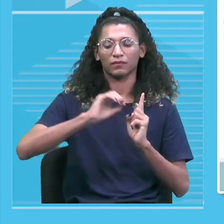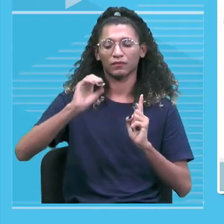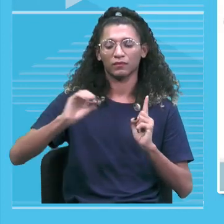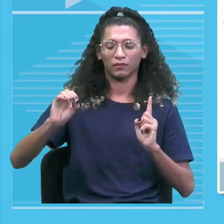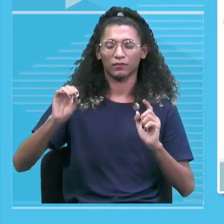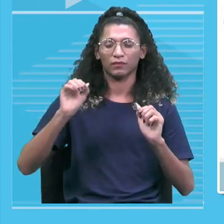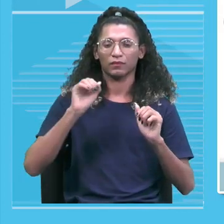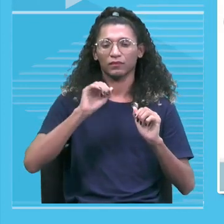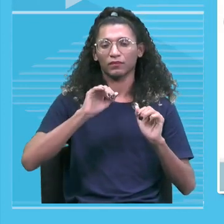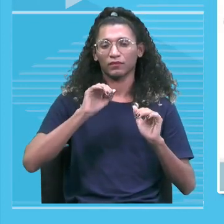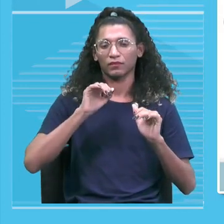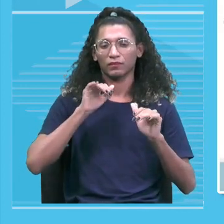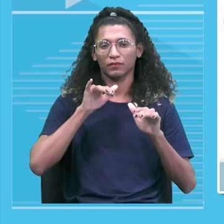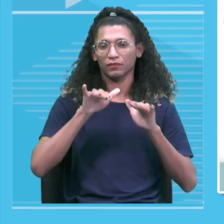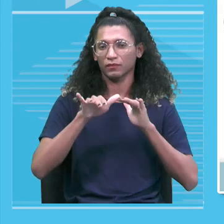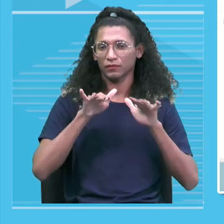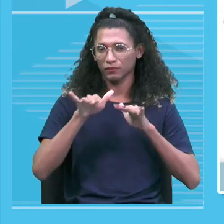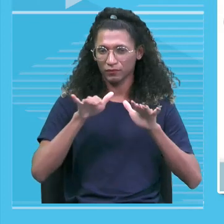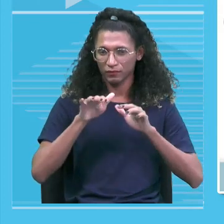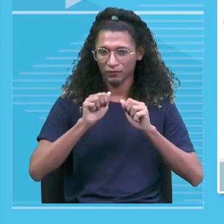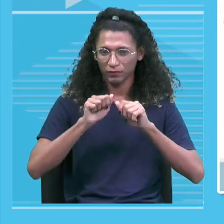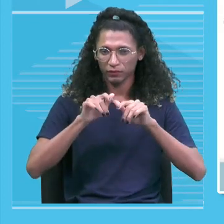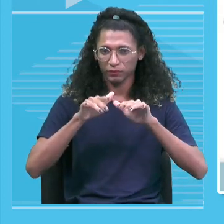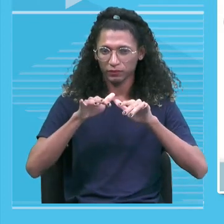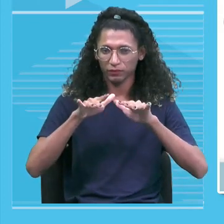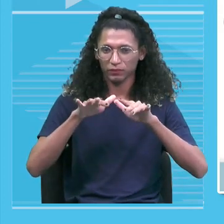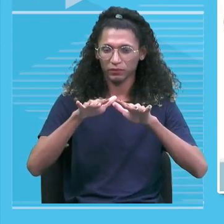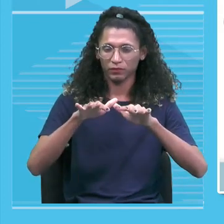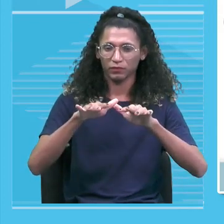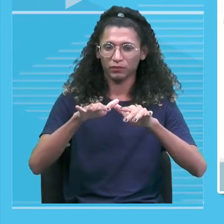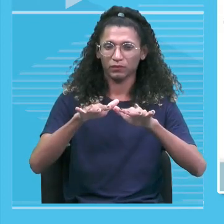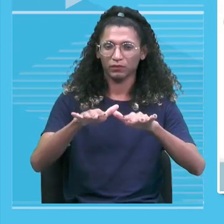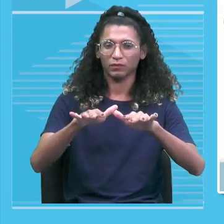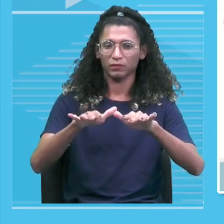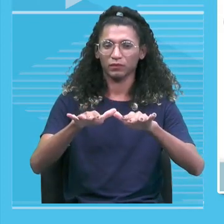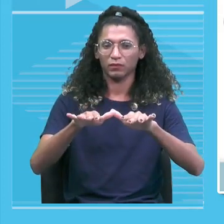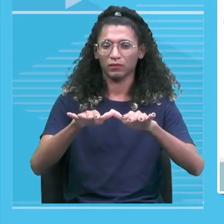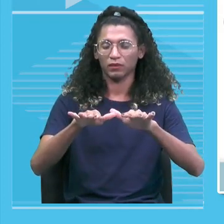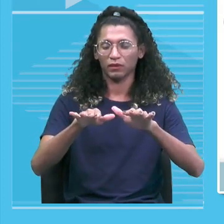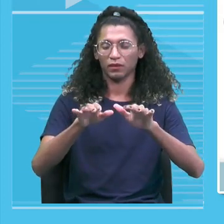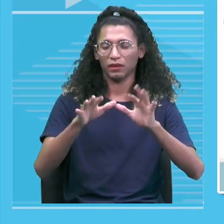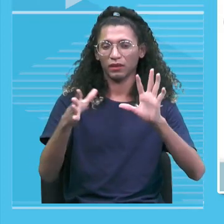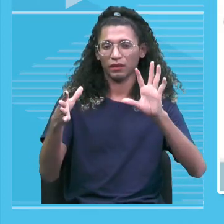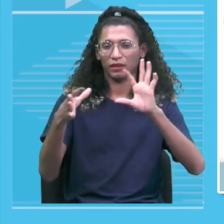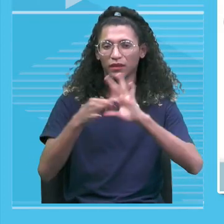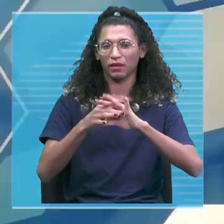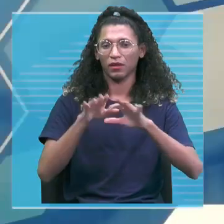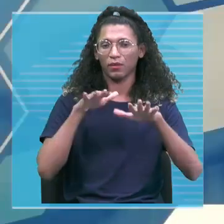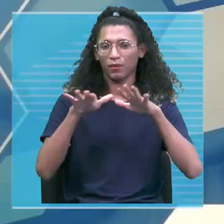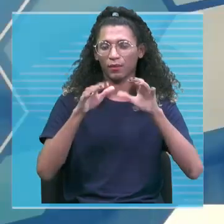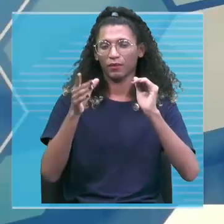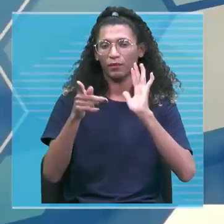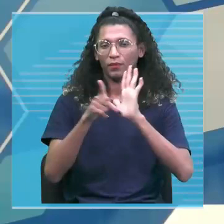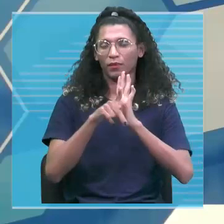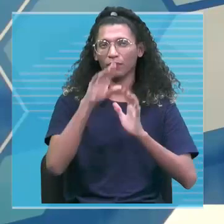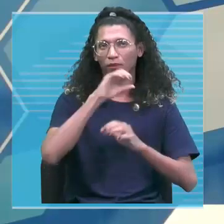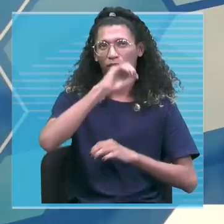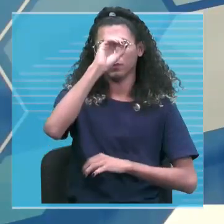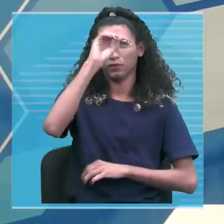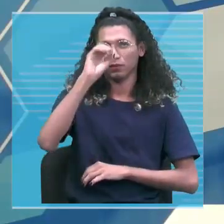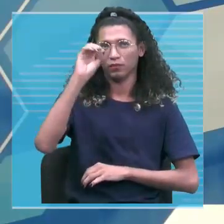propaga de forma perpendicular ao movimento das partículas show de bola galerinha